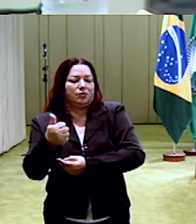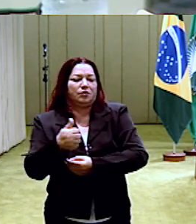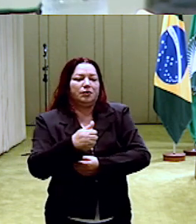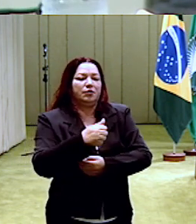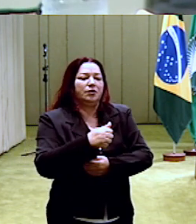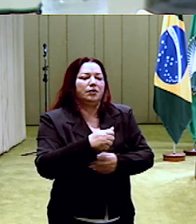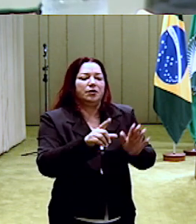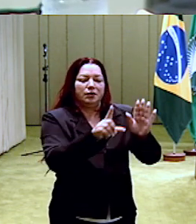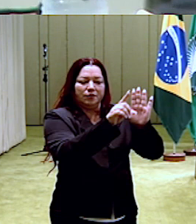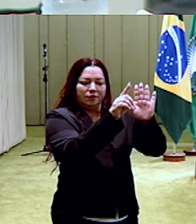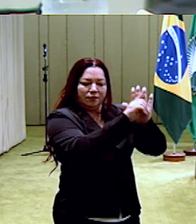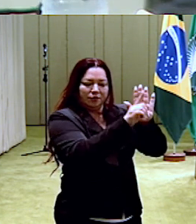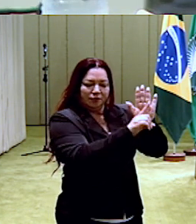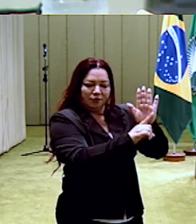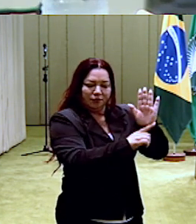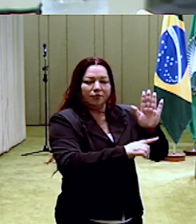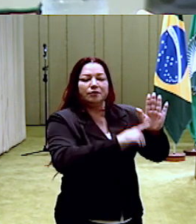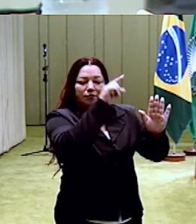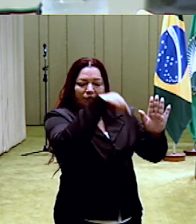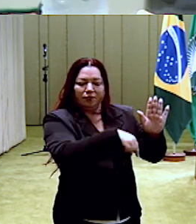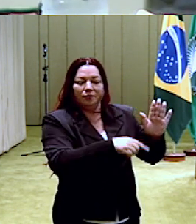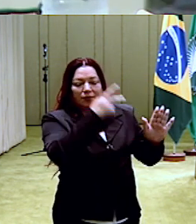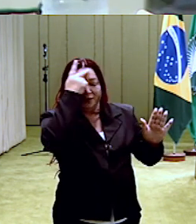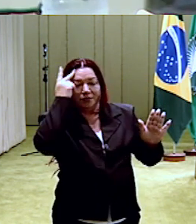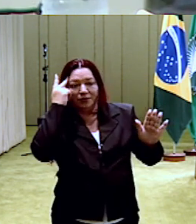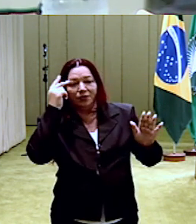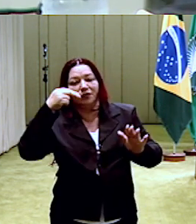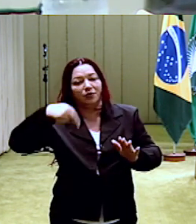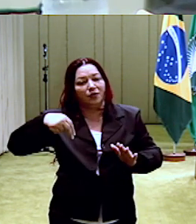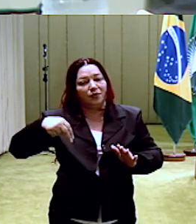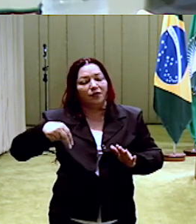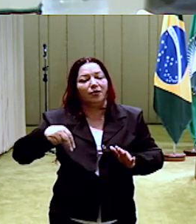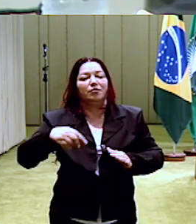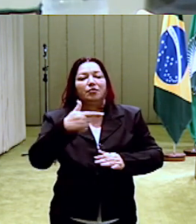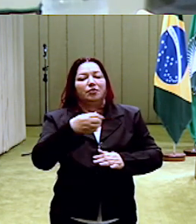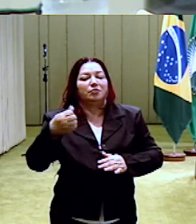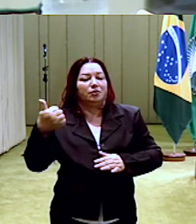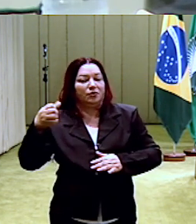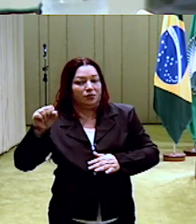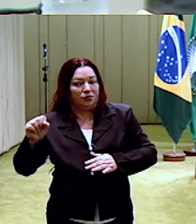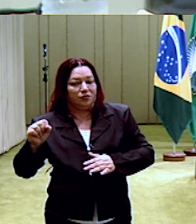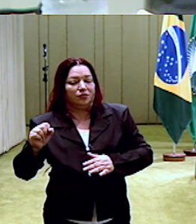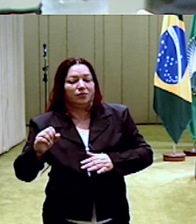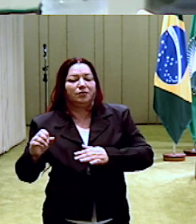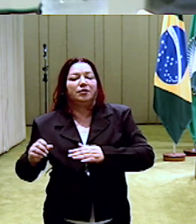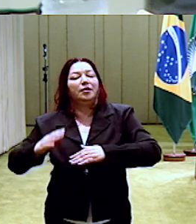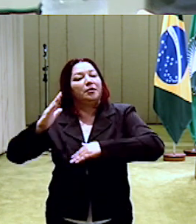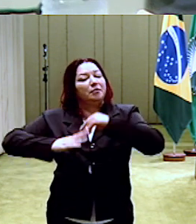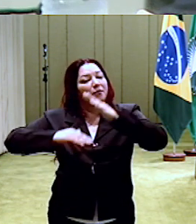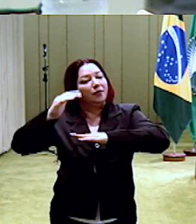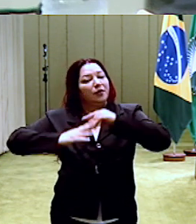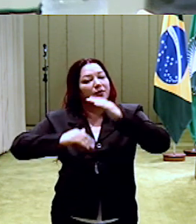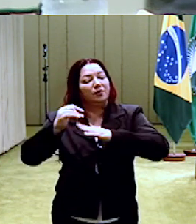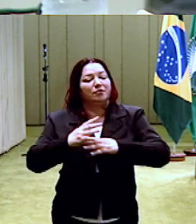diretrizes nacionais sobre empresas de direitos humanos, também estabelecidas em novembro de 2018, para a instituição de práticas que